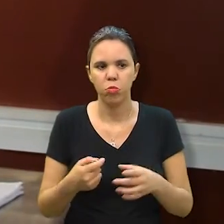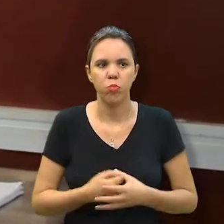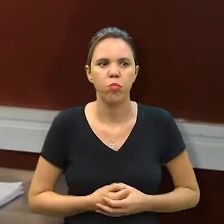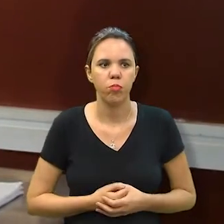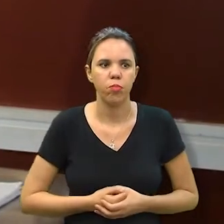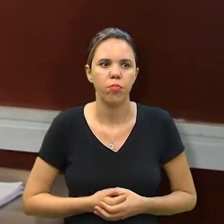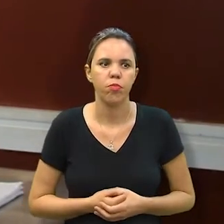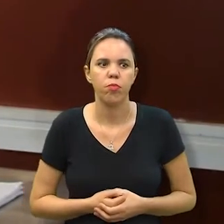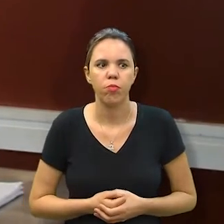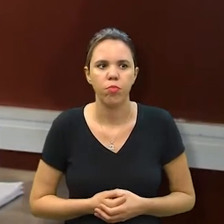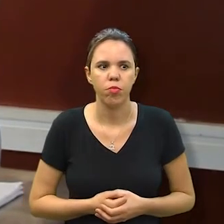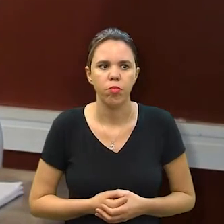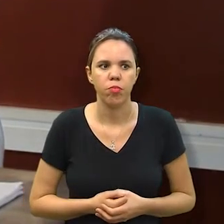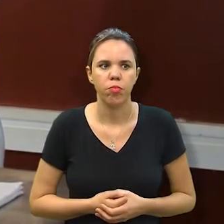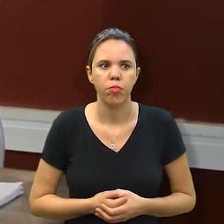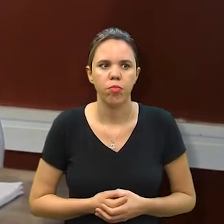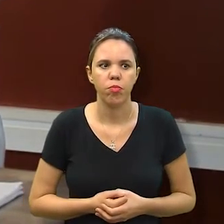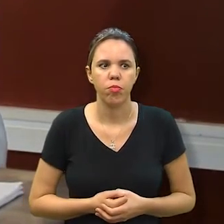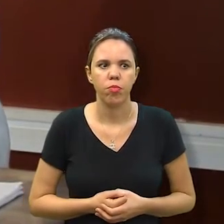dedo e meio AM